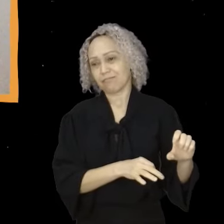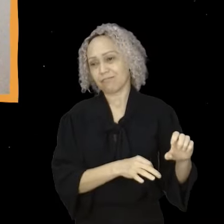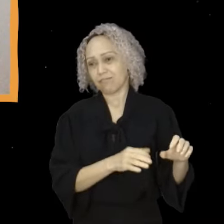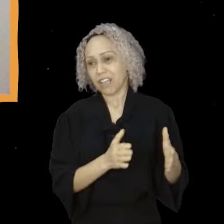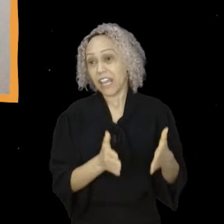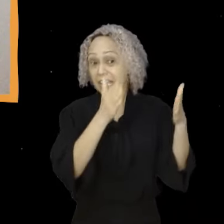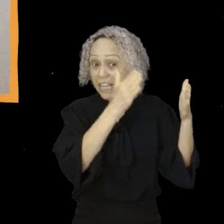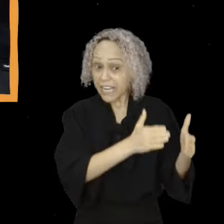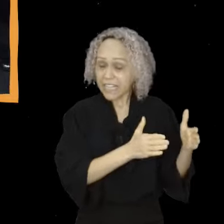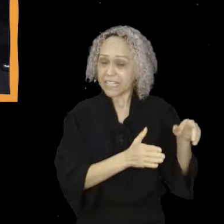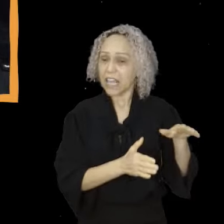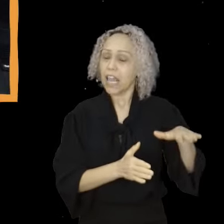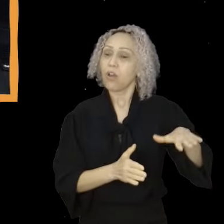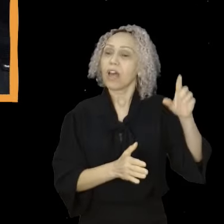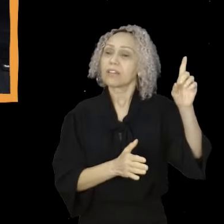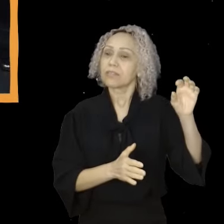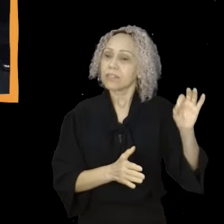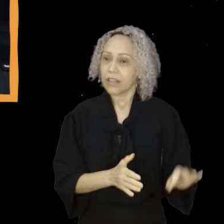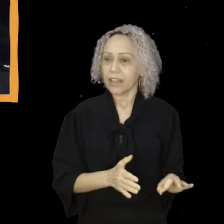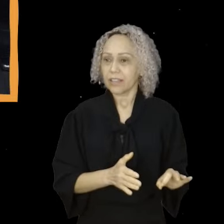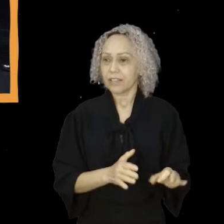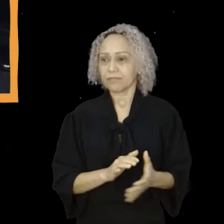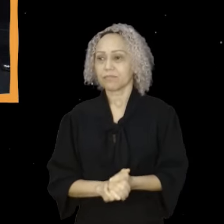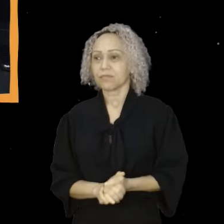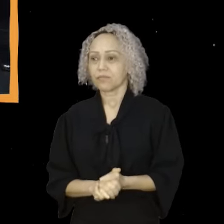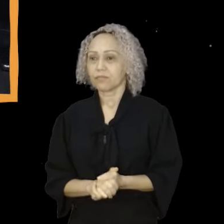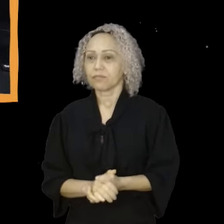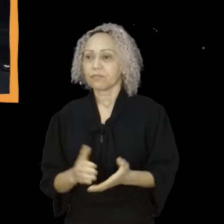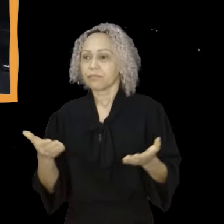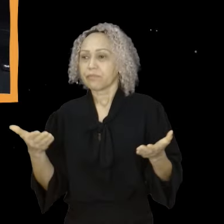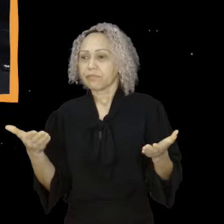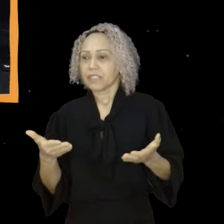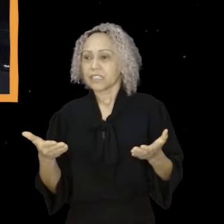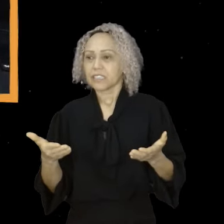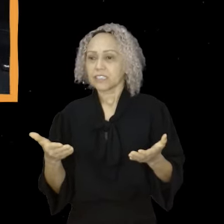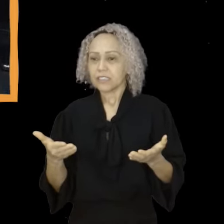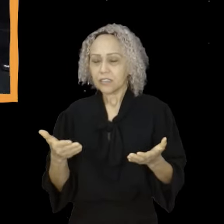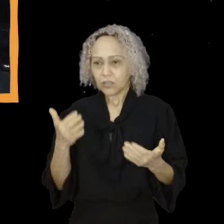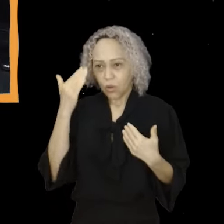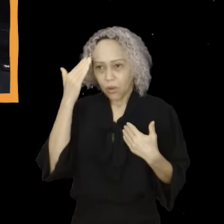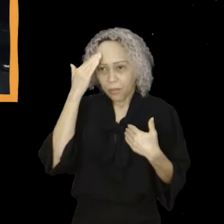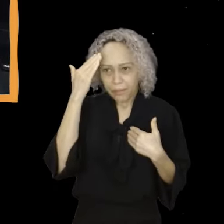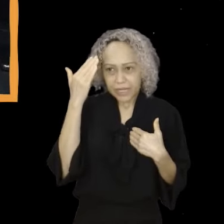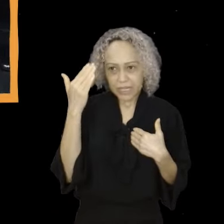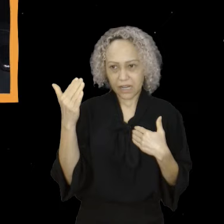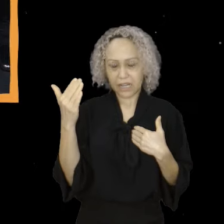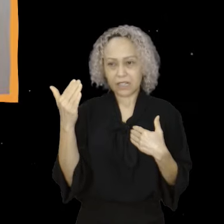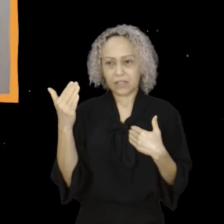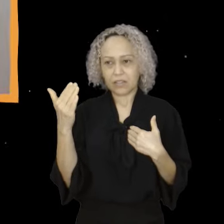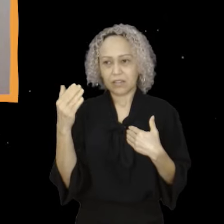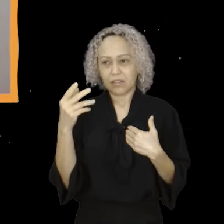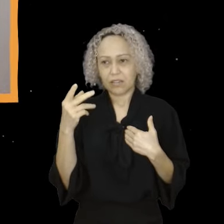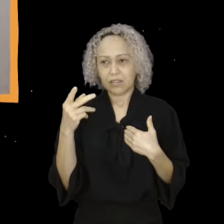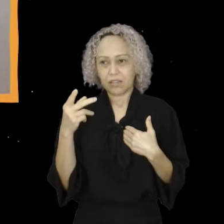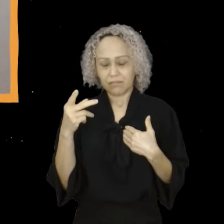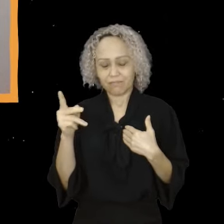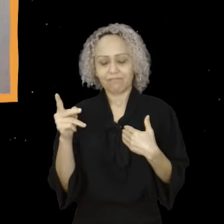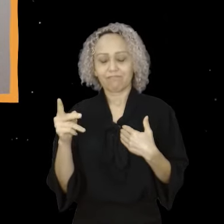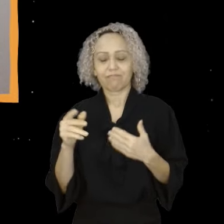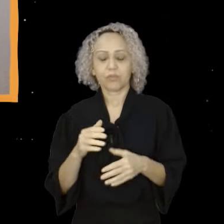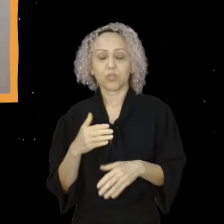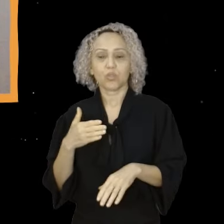Crianças Petistas. Um privilégio enorme nessa reta final poder contar com a sua participação aqui no nosso humilde programa. Reta final,